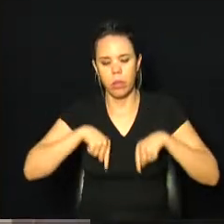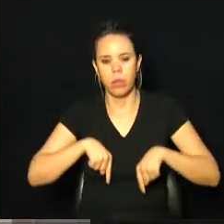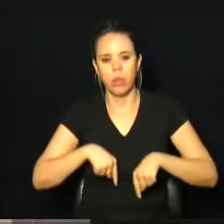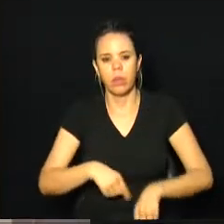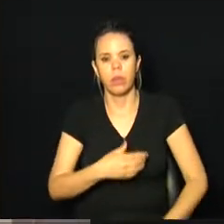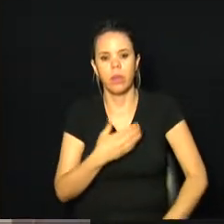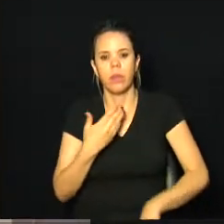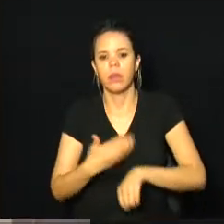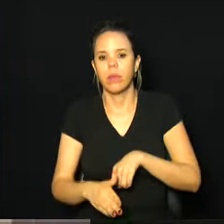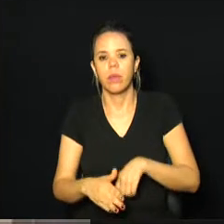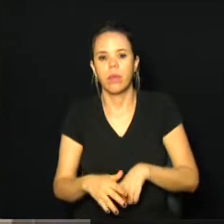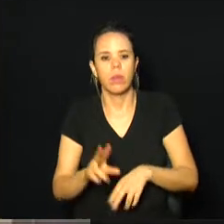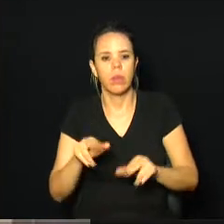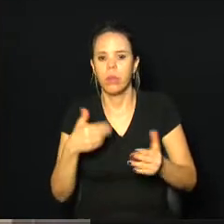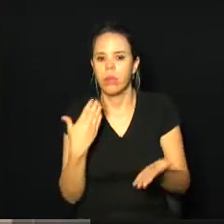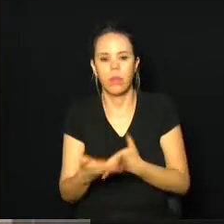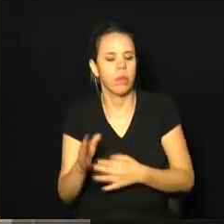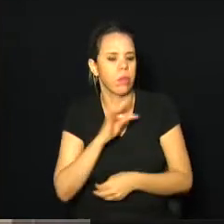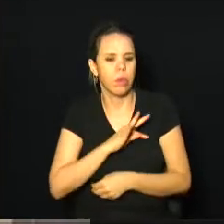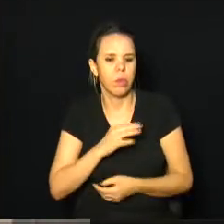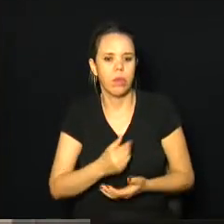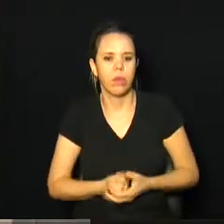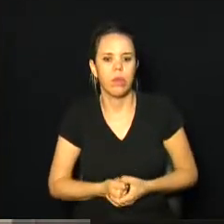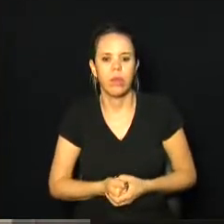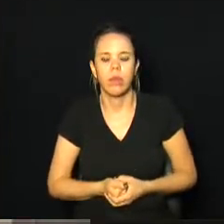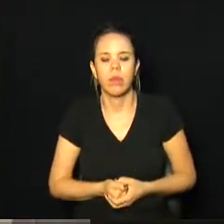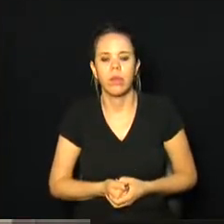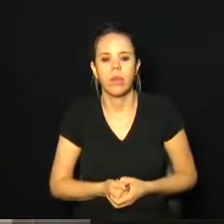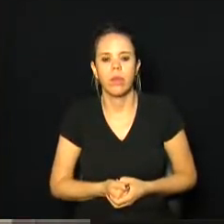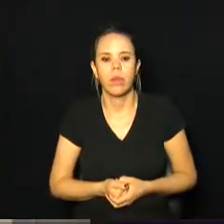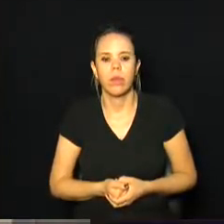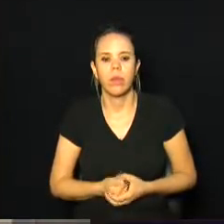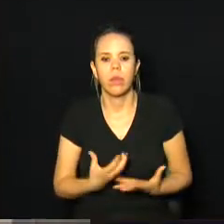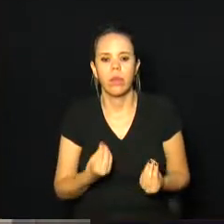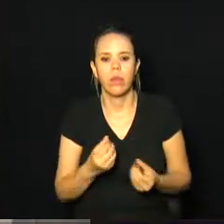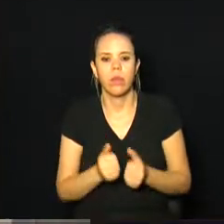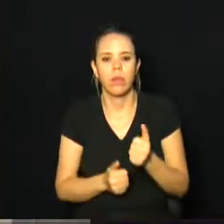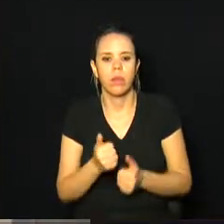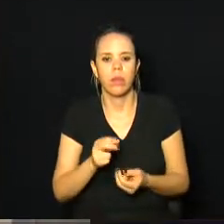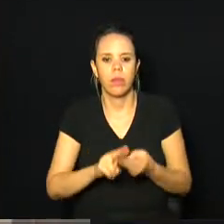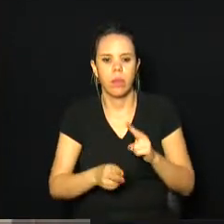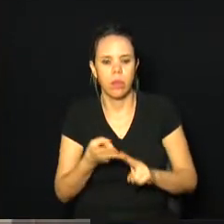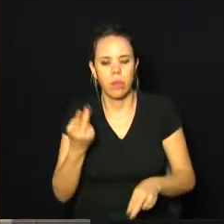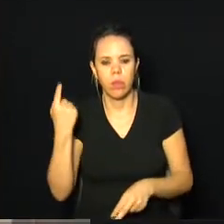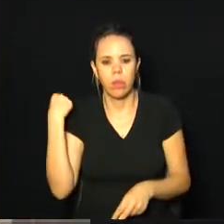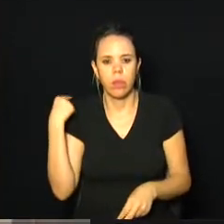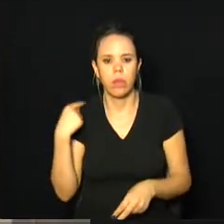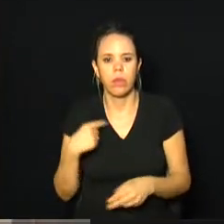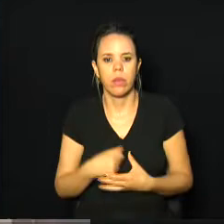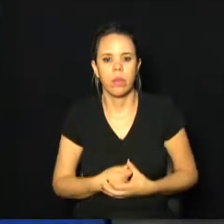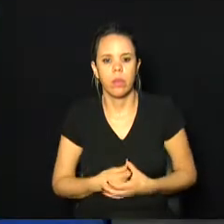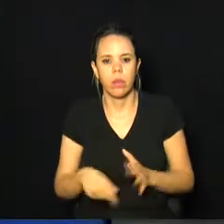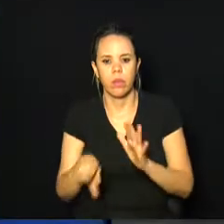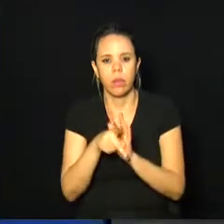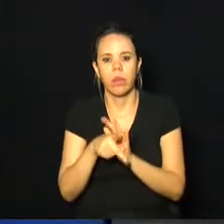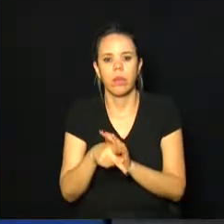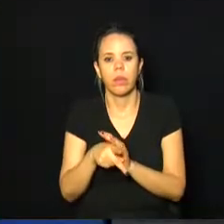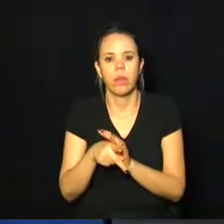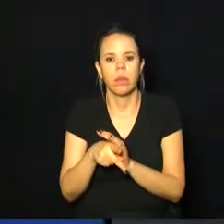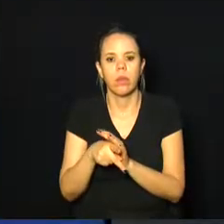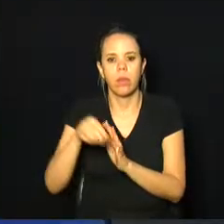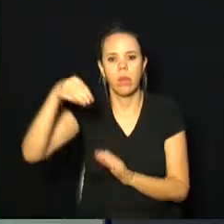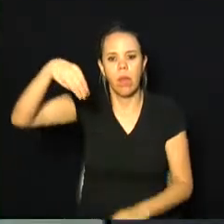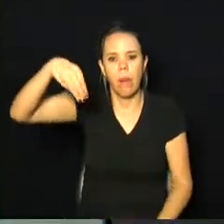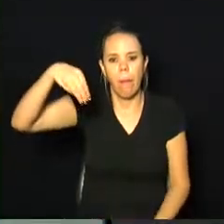prática lá, só que a gente nunca perdeu a técnica, né? Tem muitos jogadores habilidosos da época, quer dizer, o próprio Maurício, que é de Campinas,